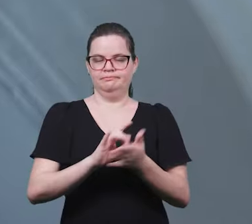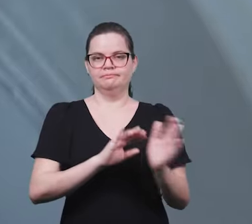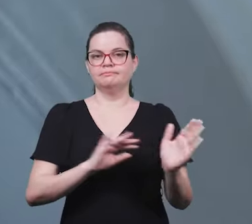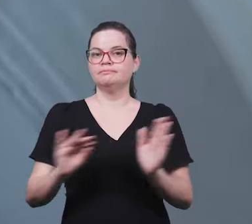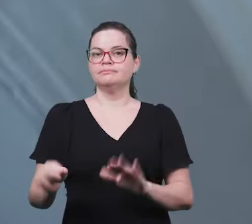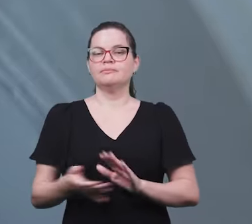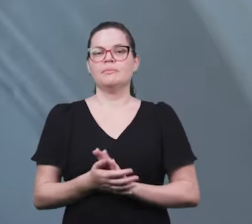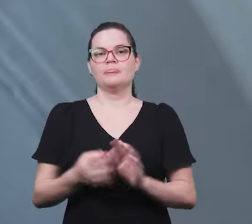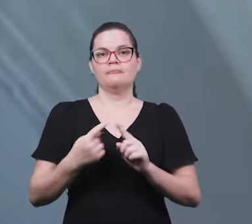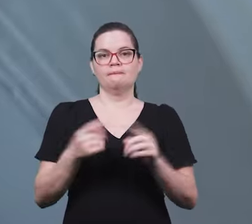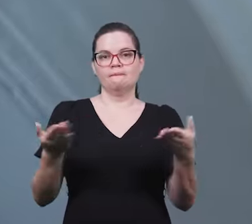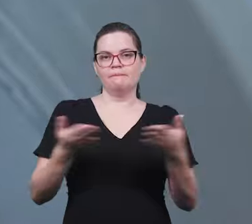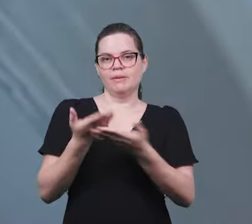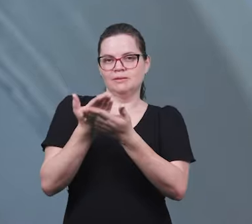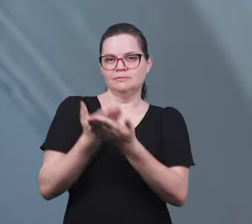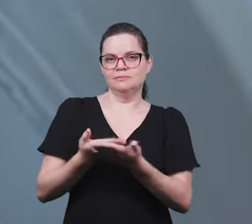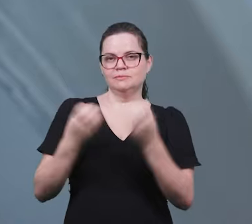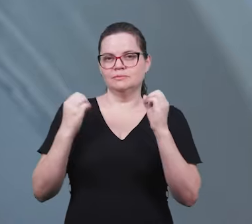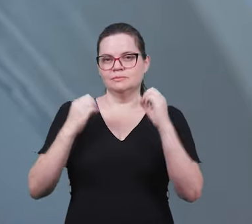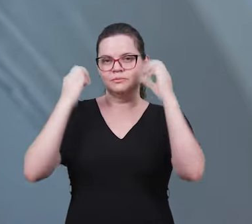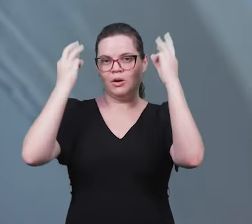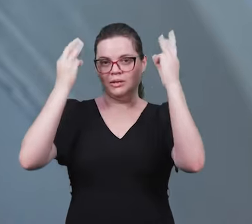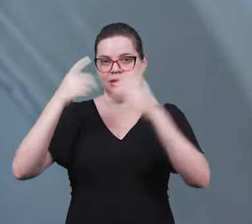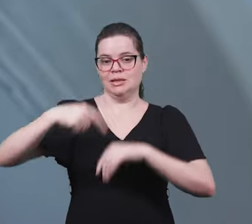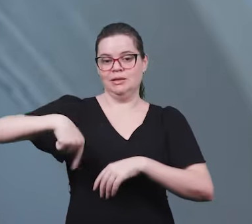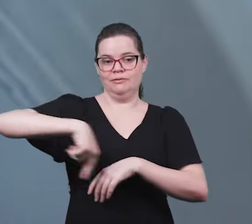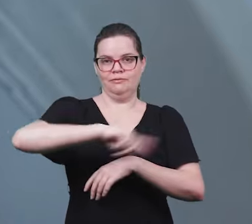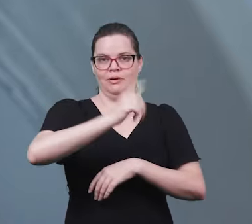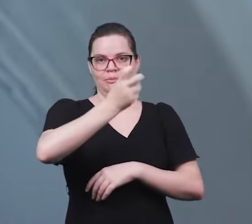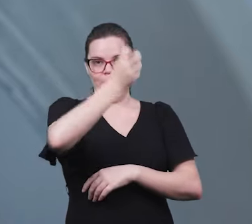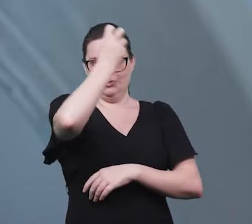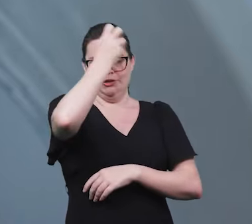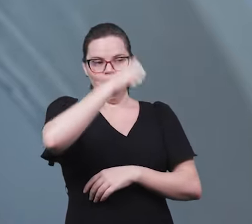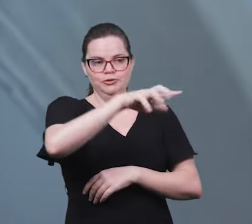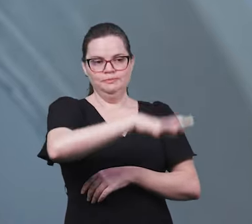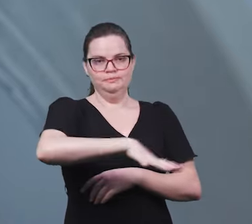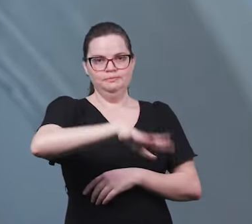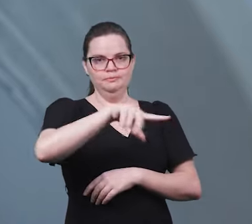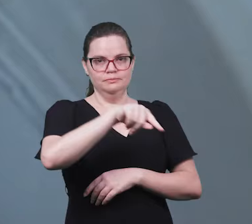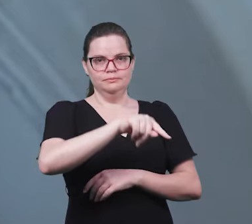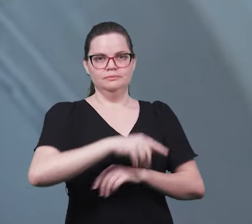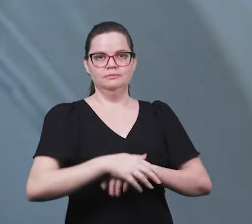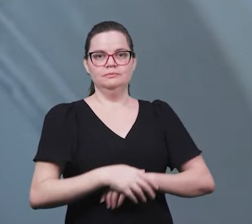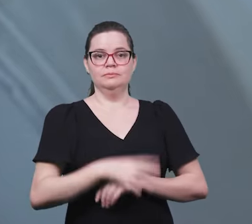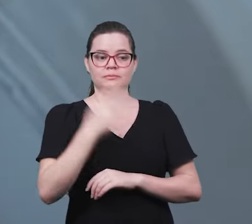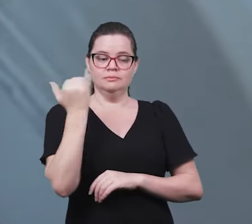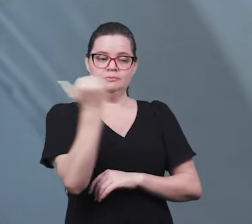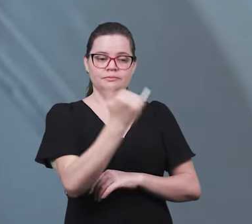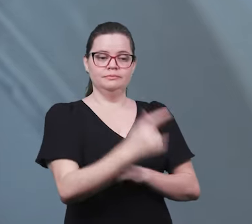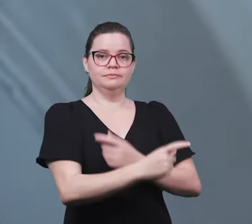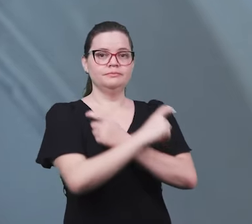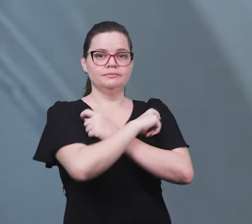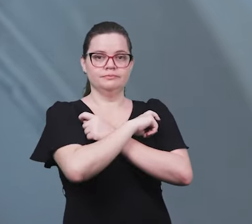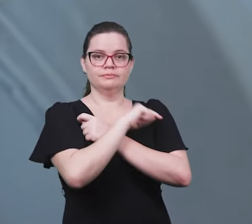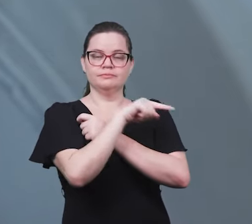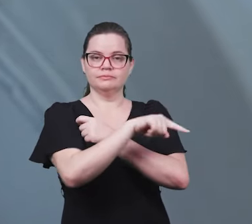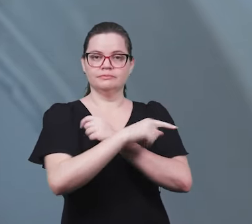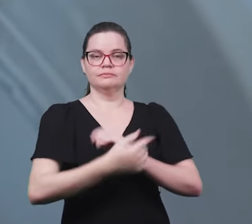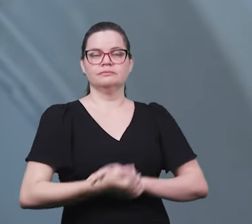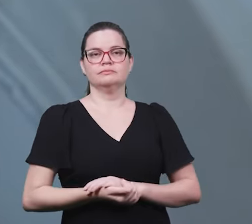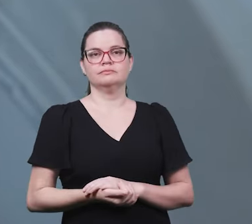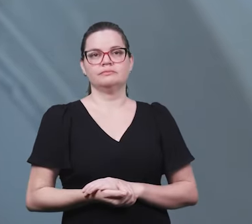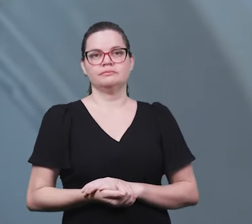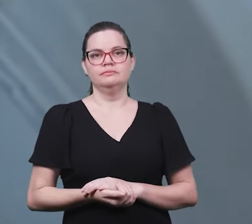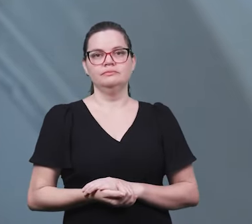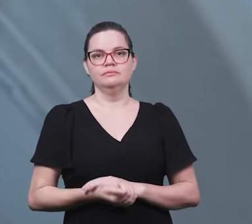Moisés que ele vai para a terra do Egito e ele anuncia aquilo